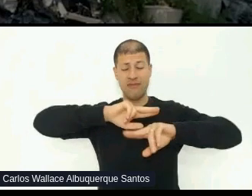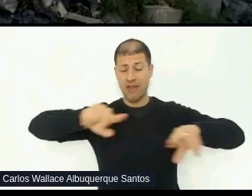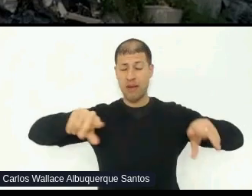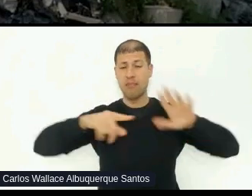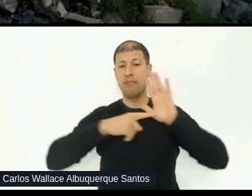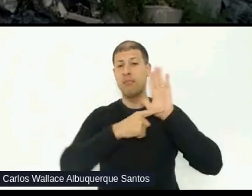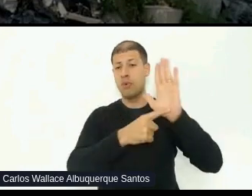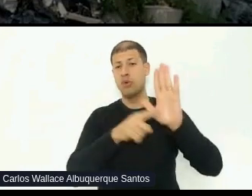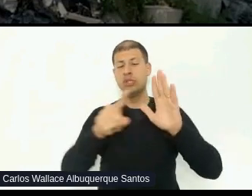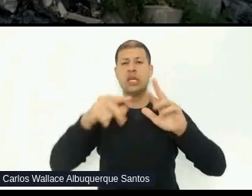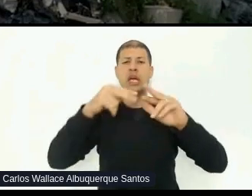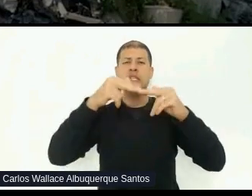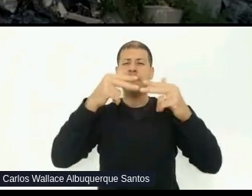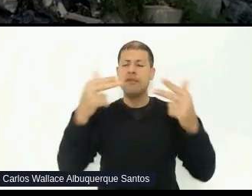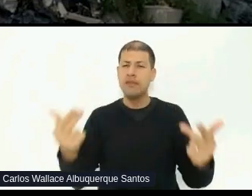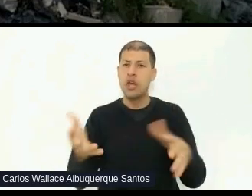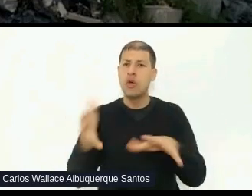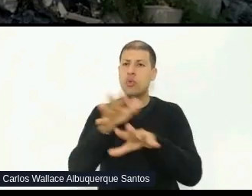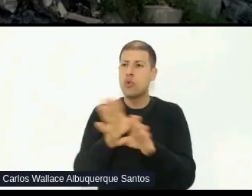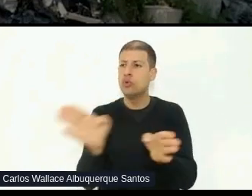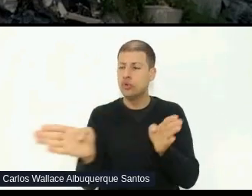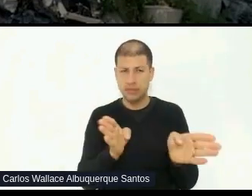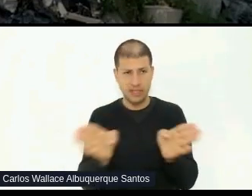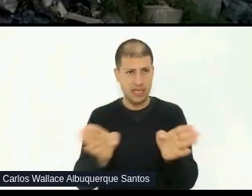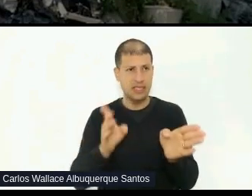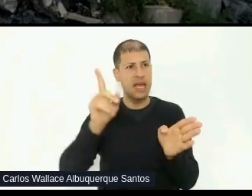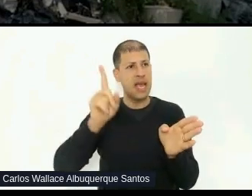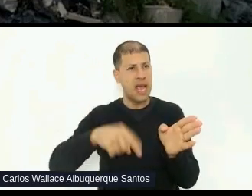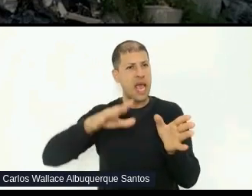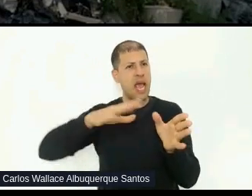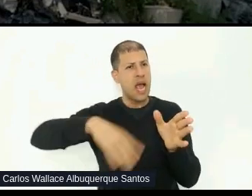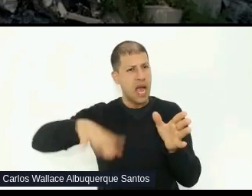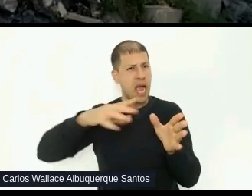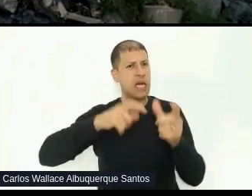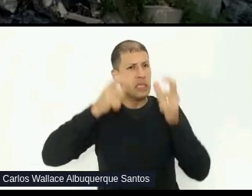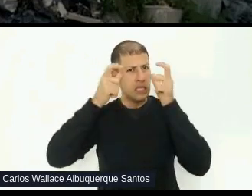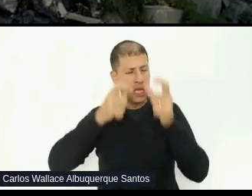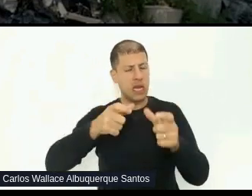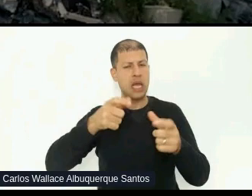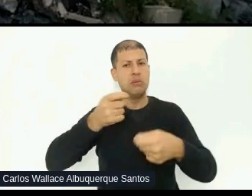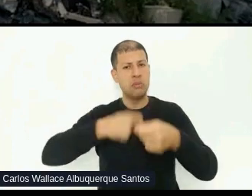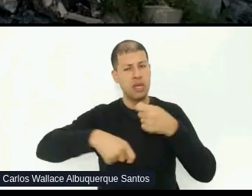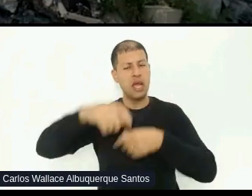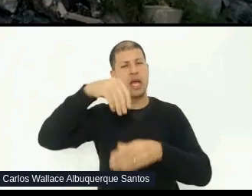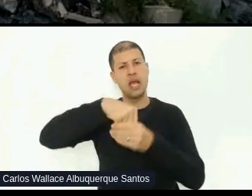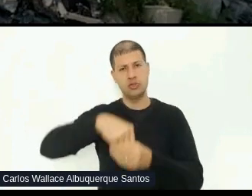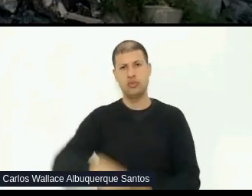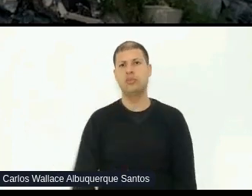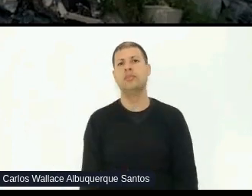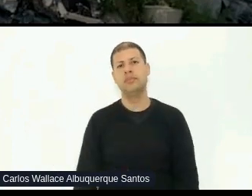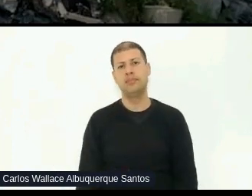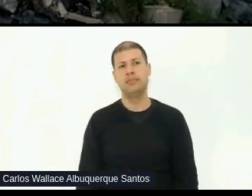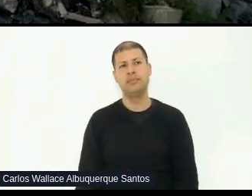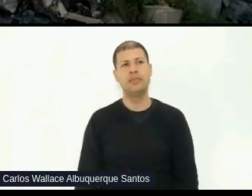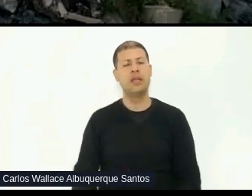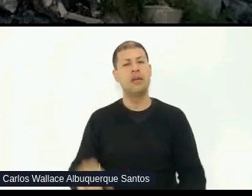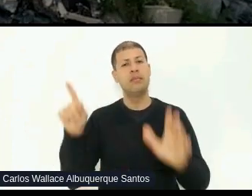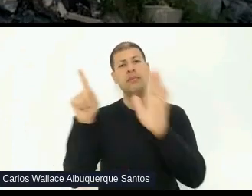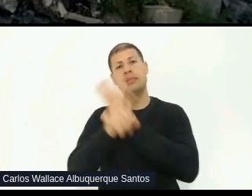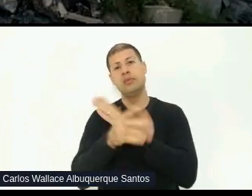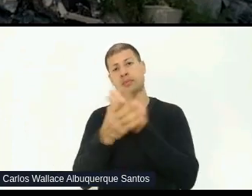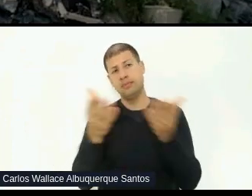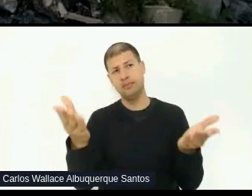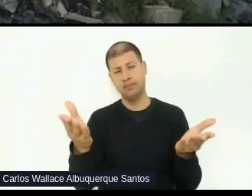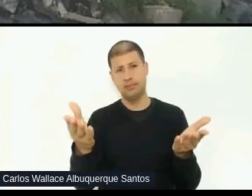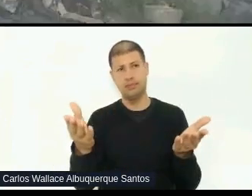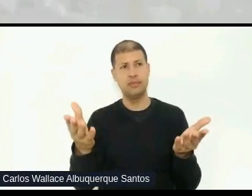que diversidade, inclusão e acessibilidade são áreas de grande interesse dentro do mercado. E aí eu pergunto para vocês, né? Dado tudo